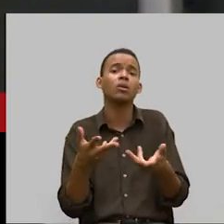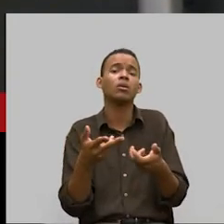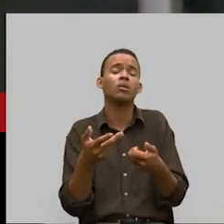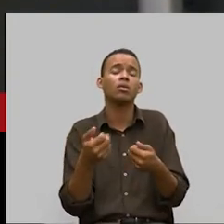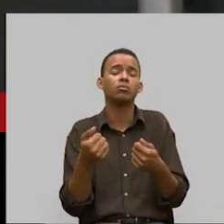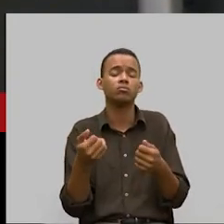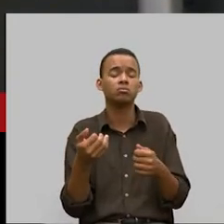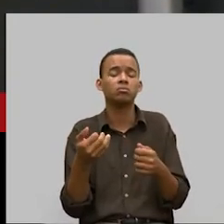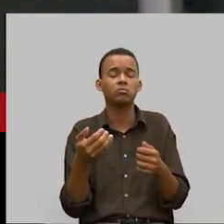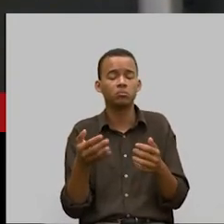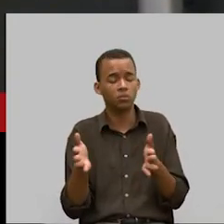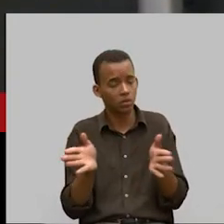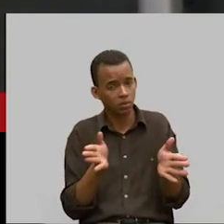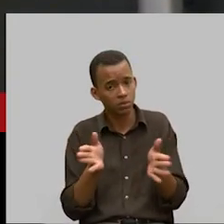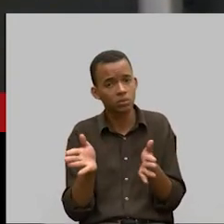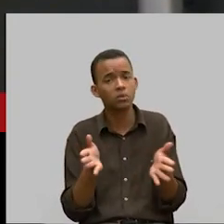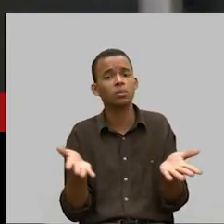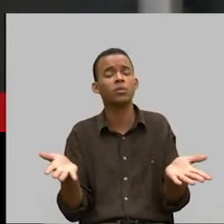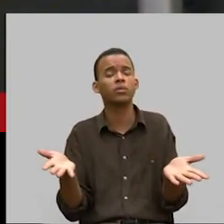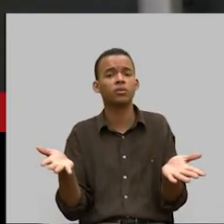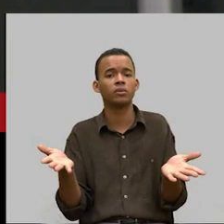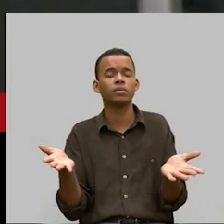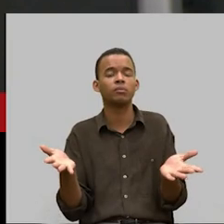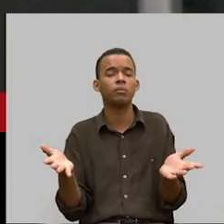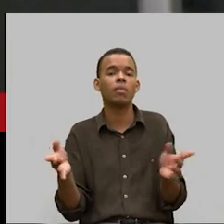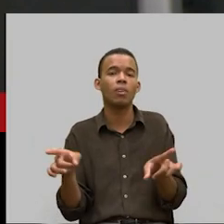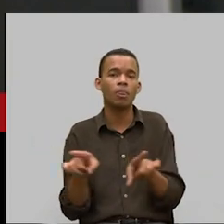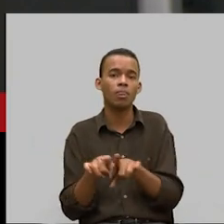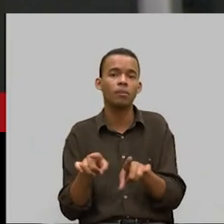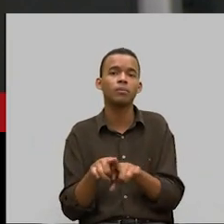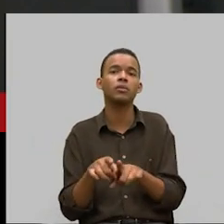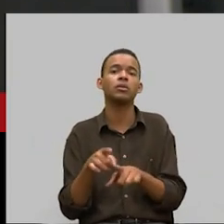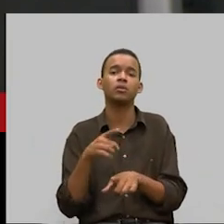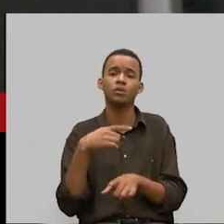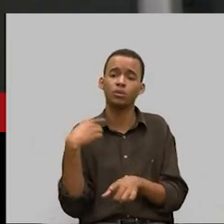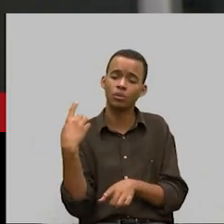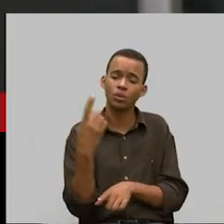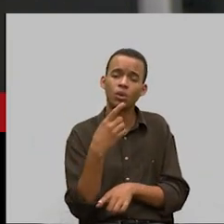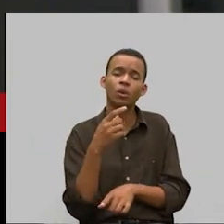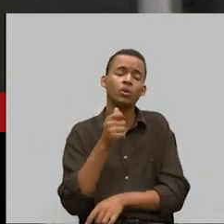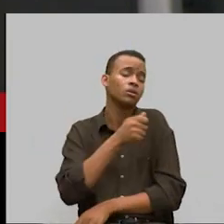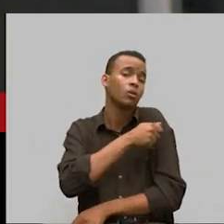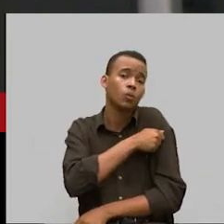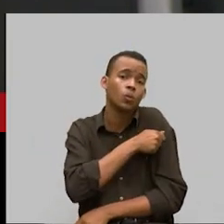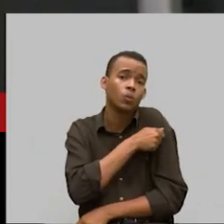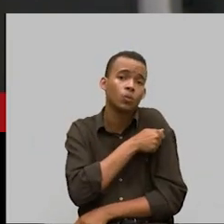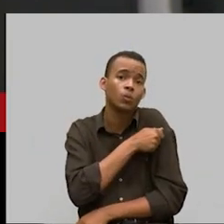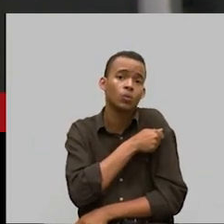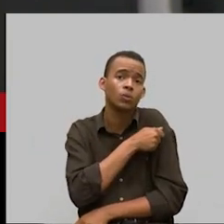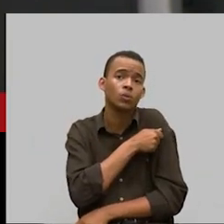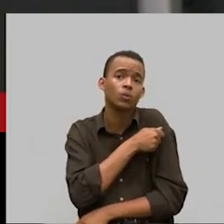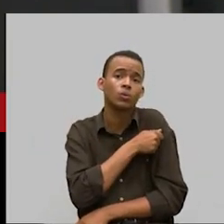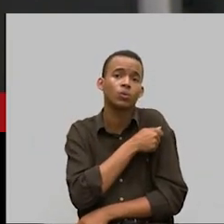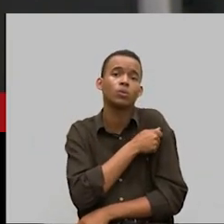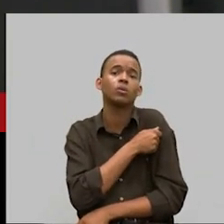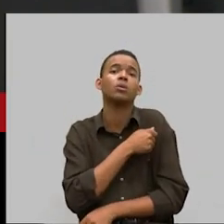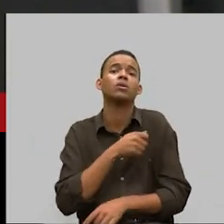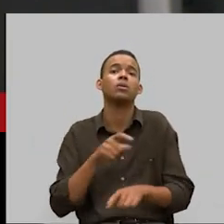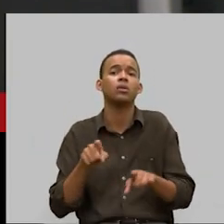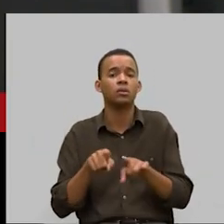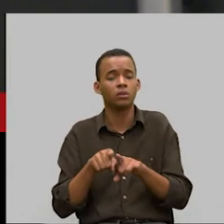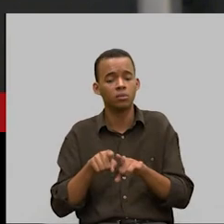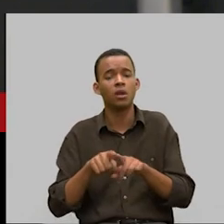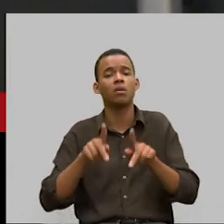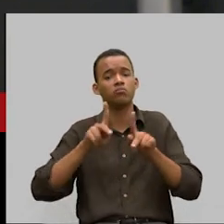acessível uma educação já que somos apenas estudantes e professores que estão